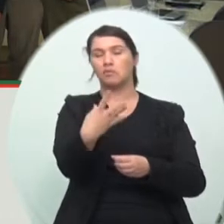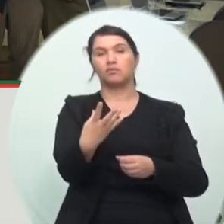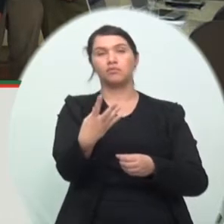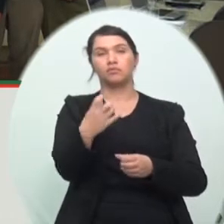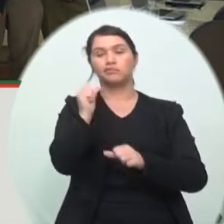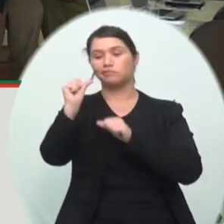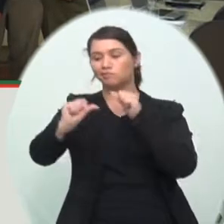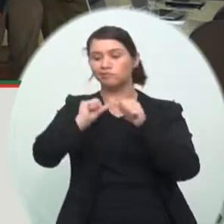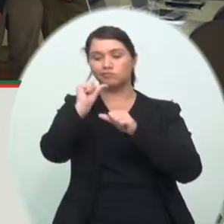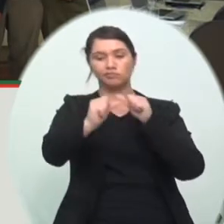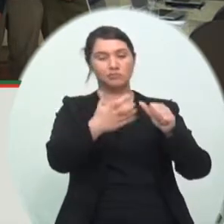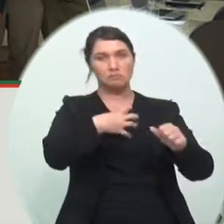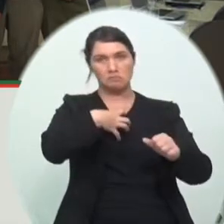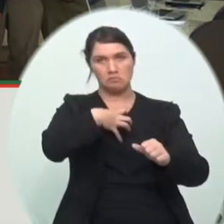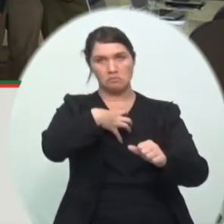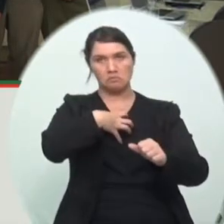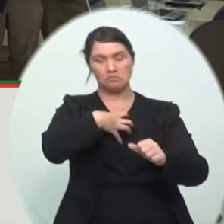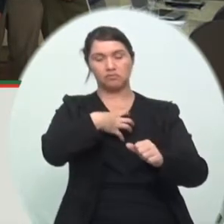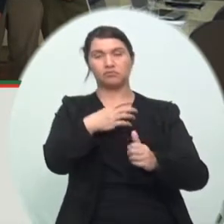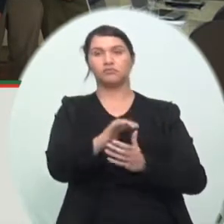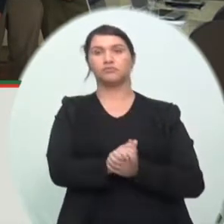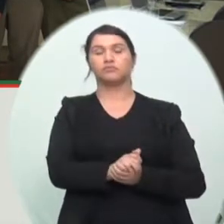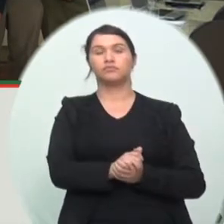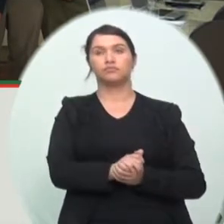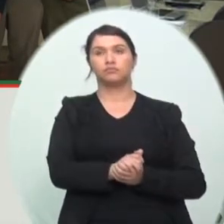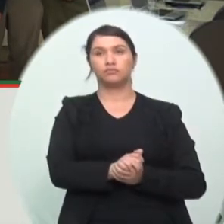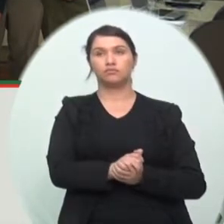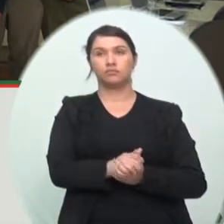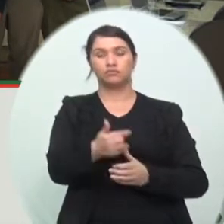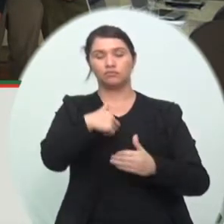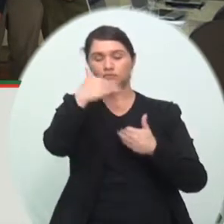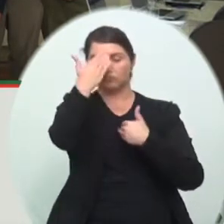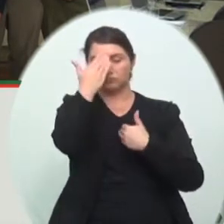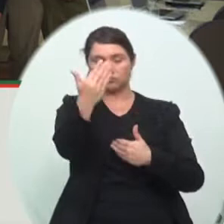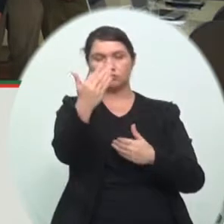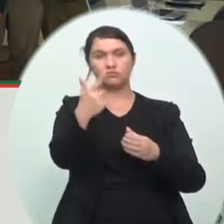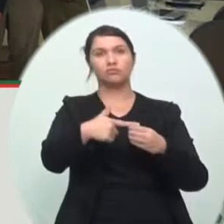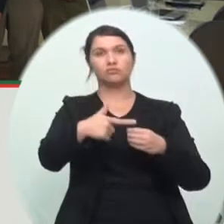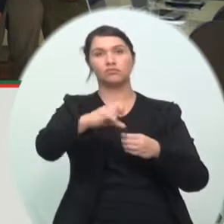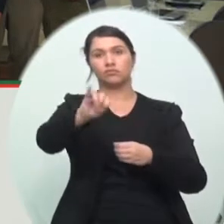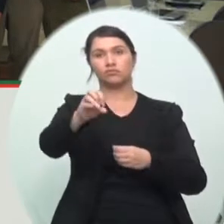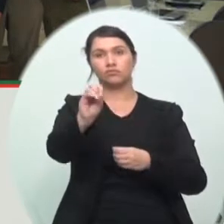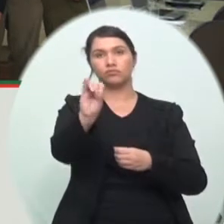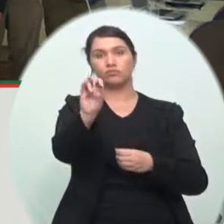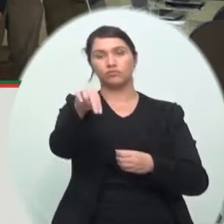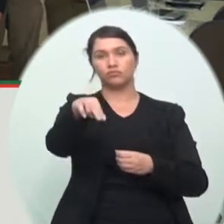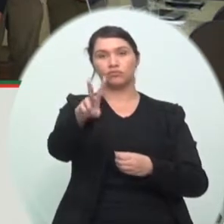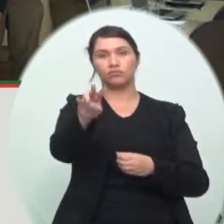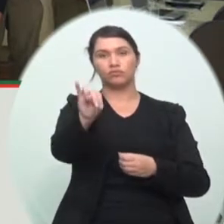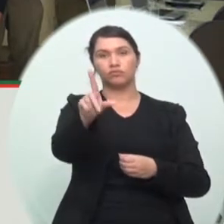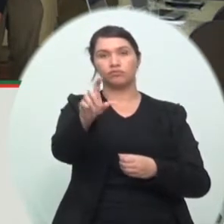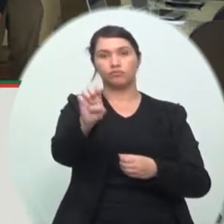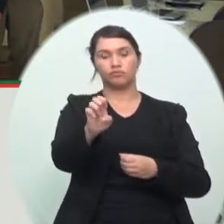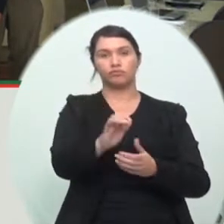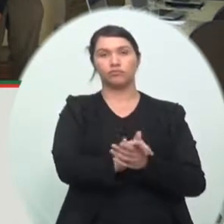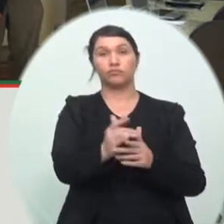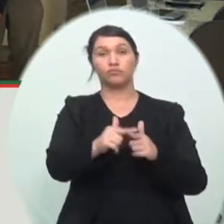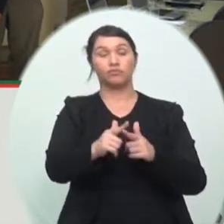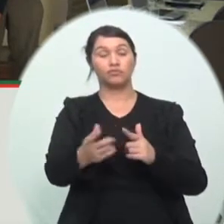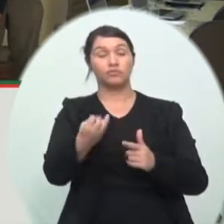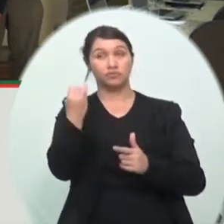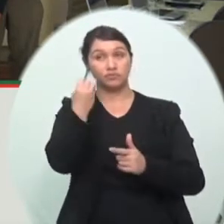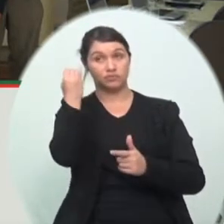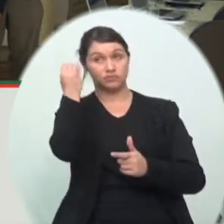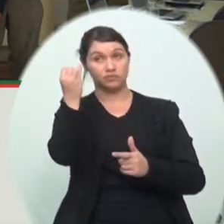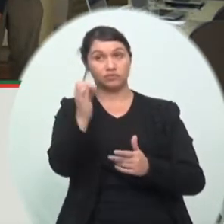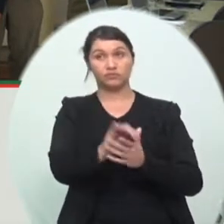transformadora. Eu tenho uma gratidão muito grande por ter passado lá numa fase profissional importante.